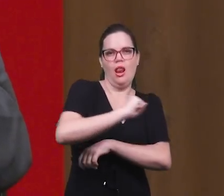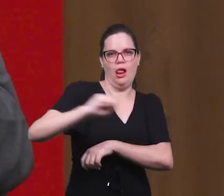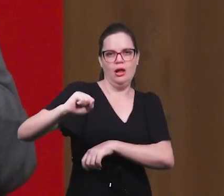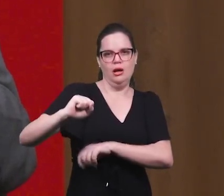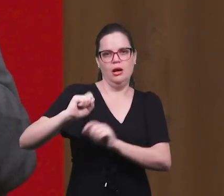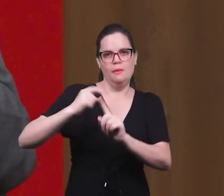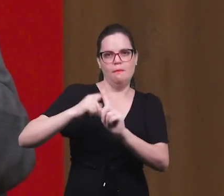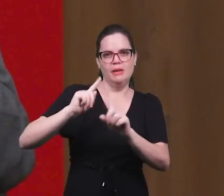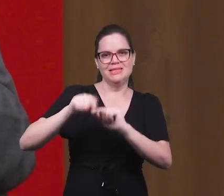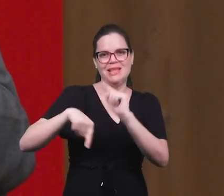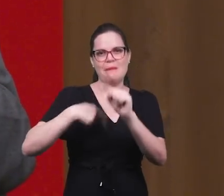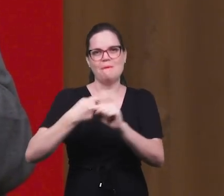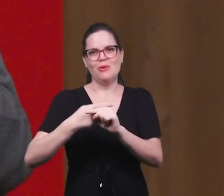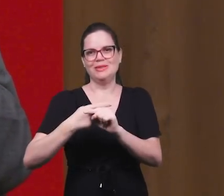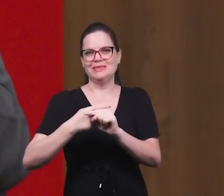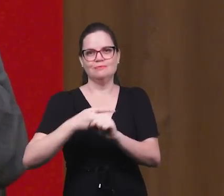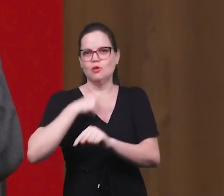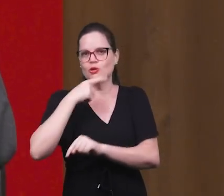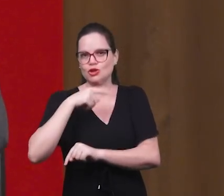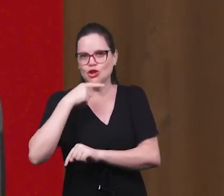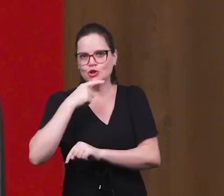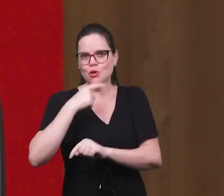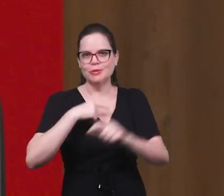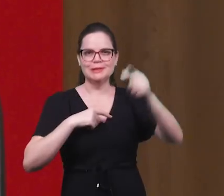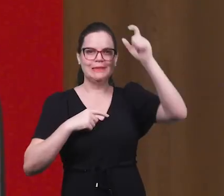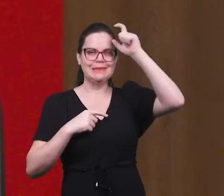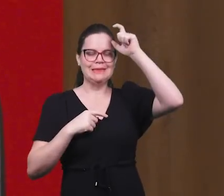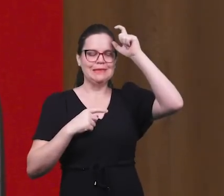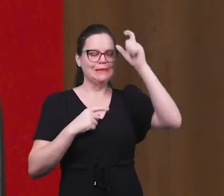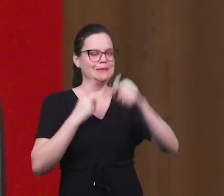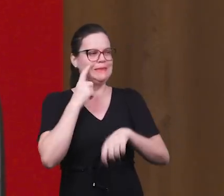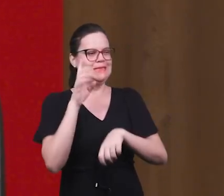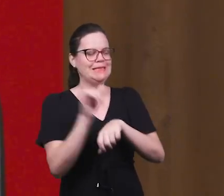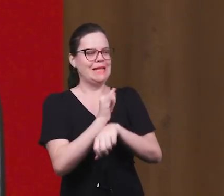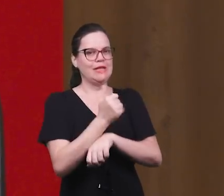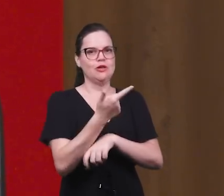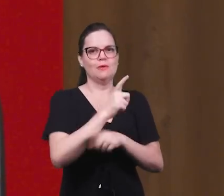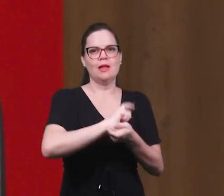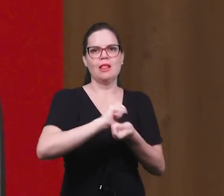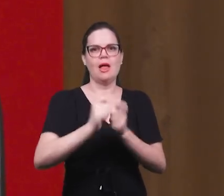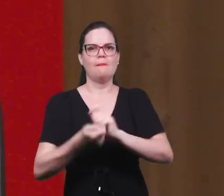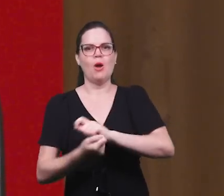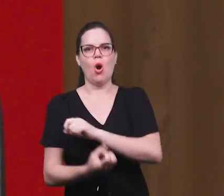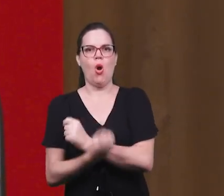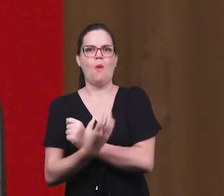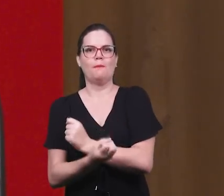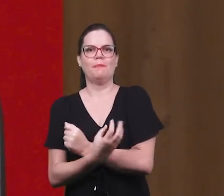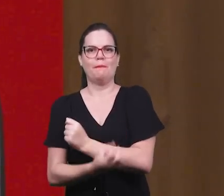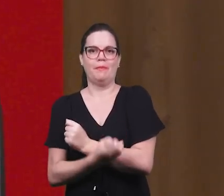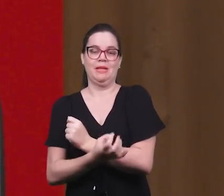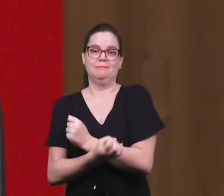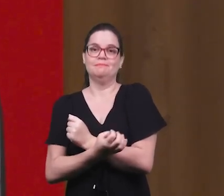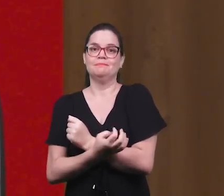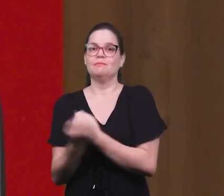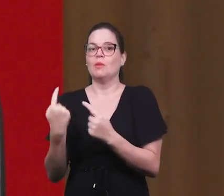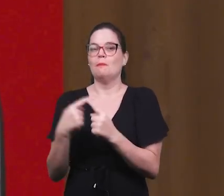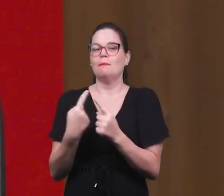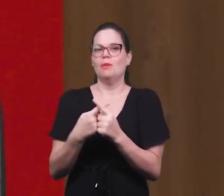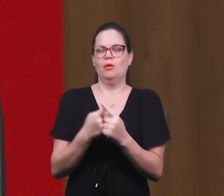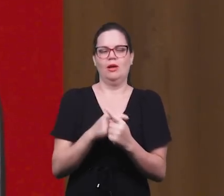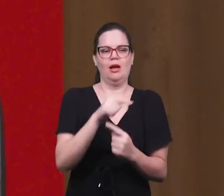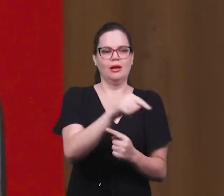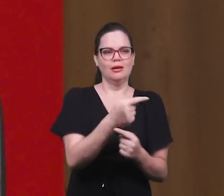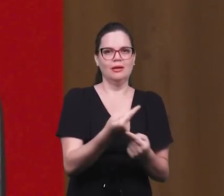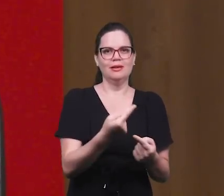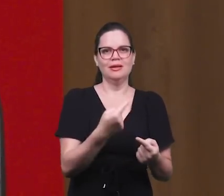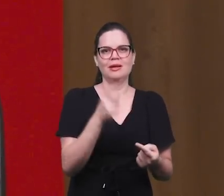também, que é a corrupção, que é misturar a obra de Deus com a heresia.